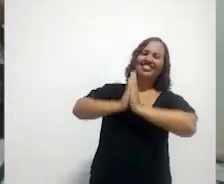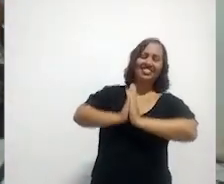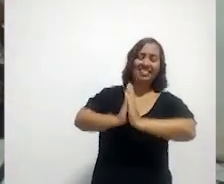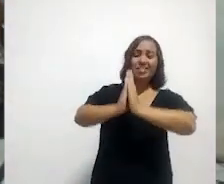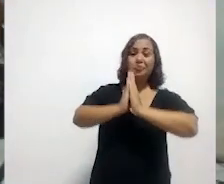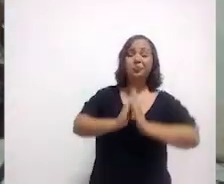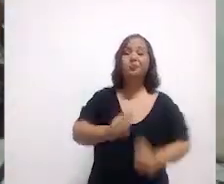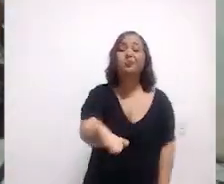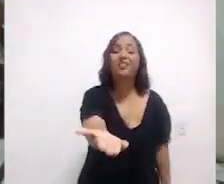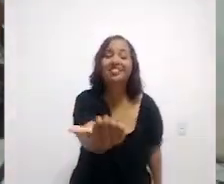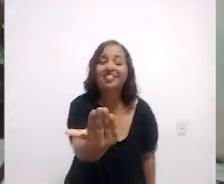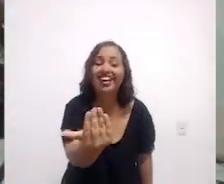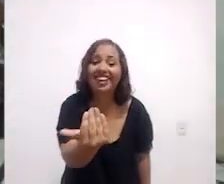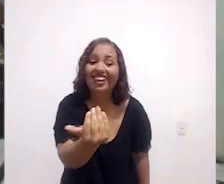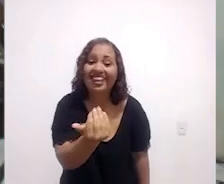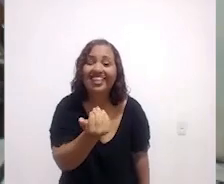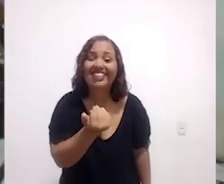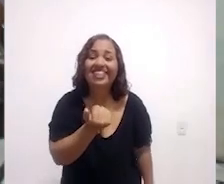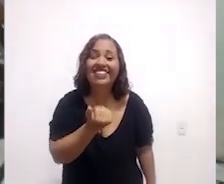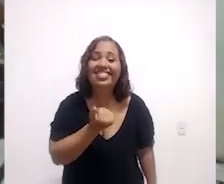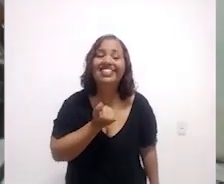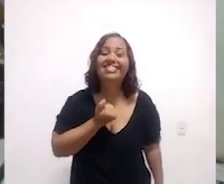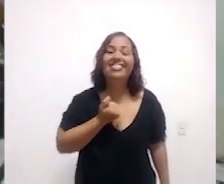adoração. Vem,